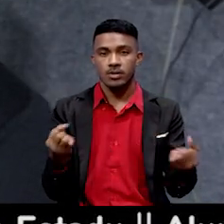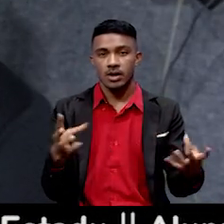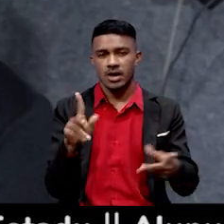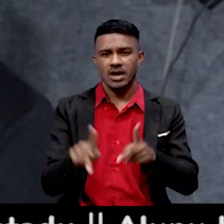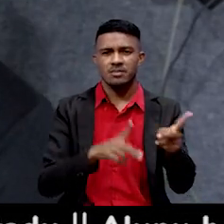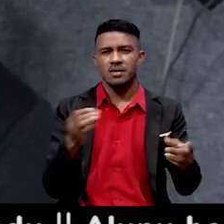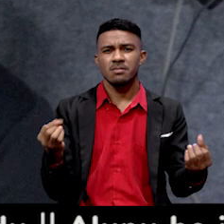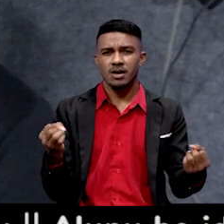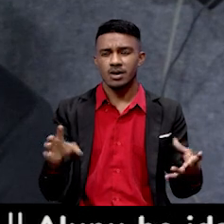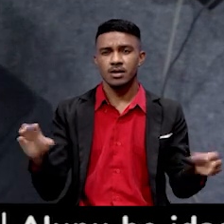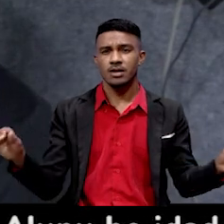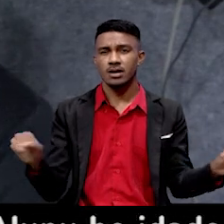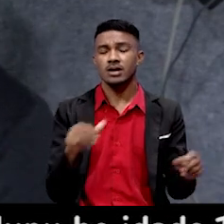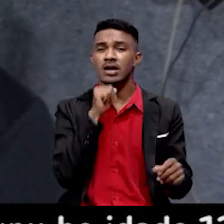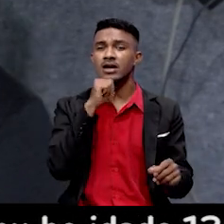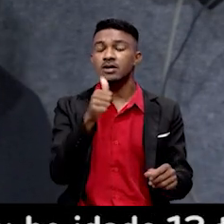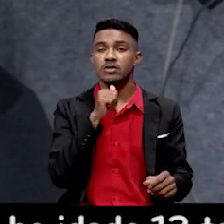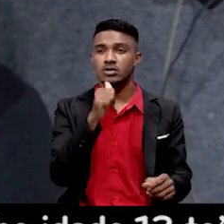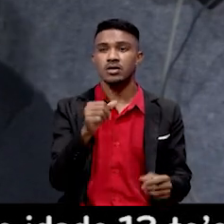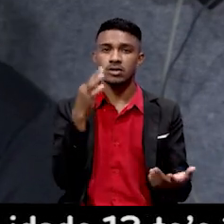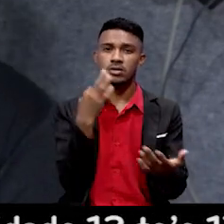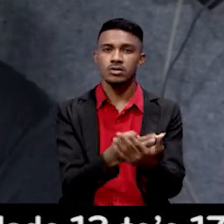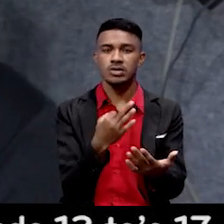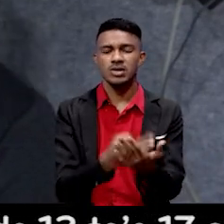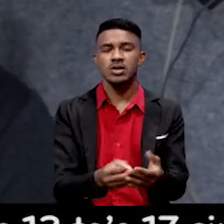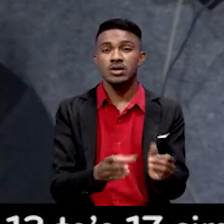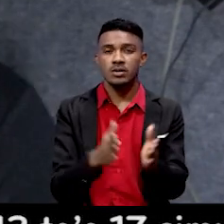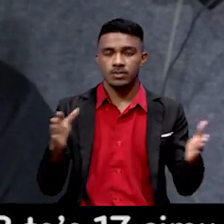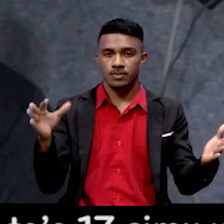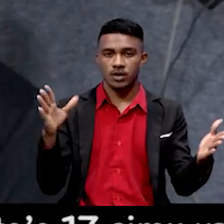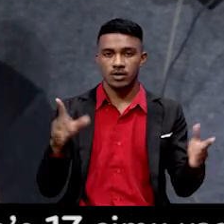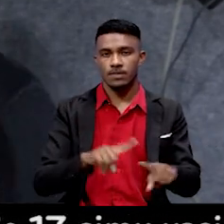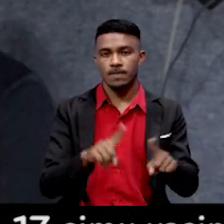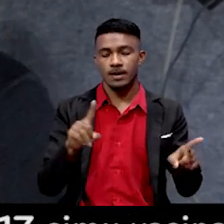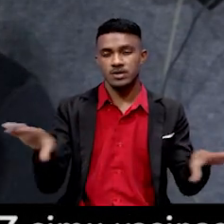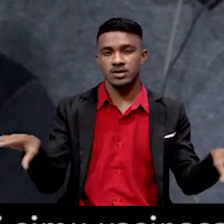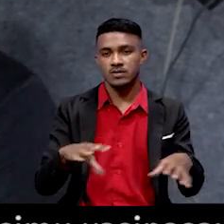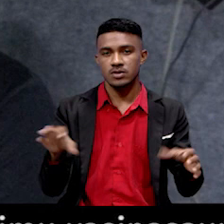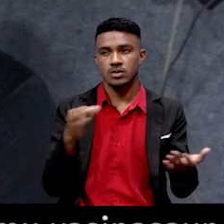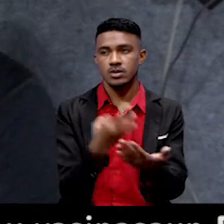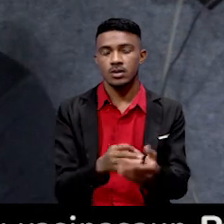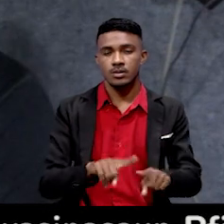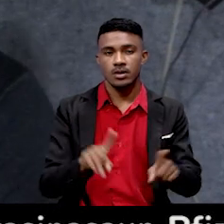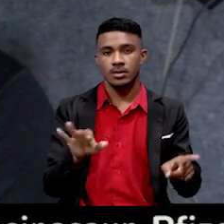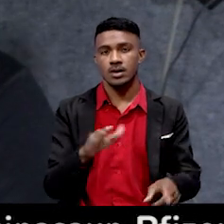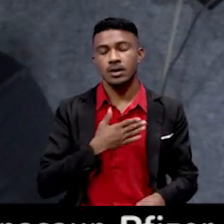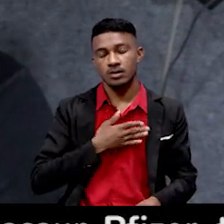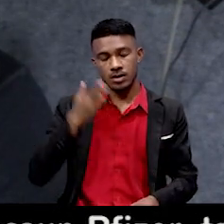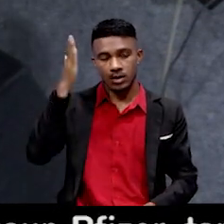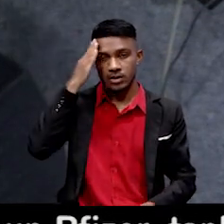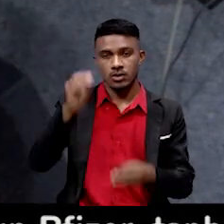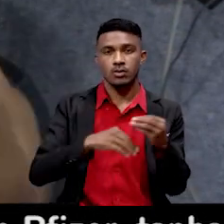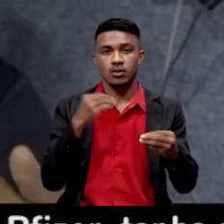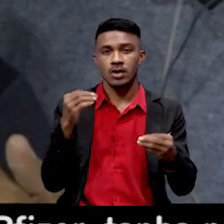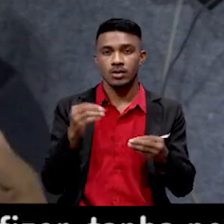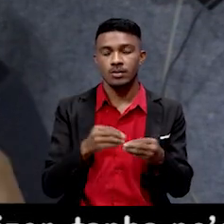colo de dificuldade, é sempre em finança. Claro que finança não é zerar o botir. Lá é preciso também a ONE serviço uma finança, mas bem, a ONE não é quando a botir a